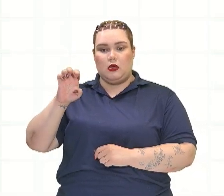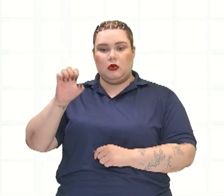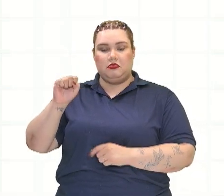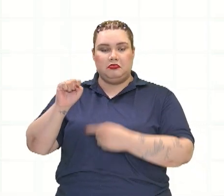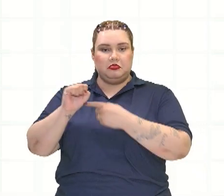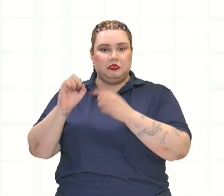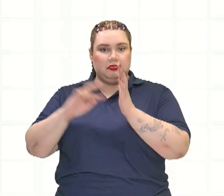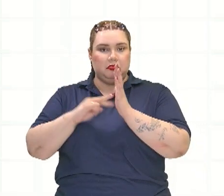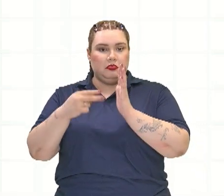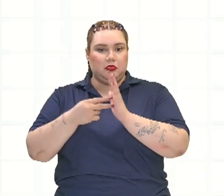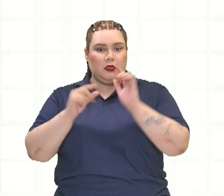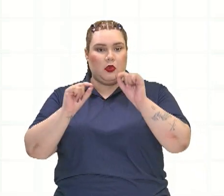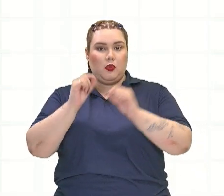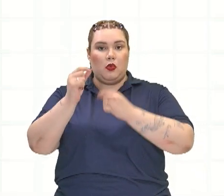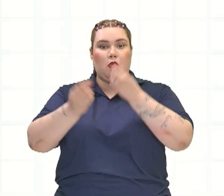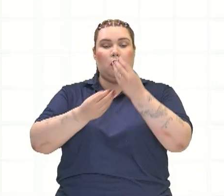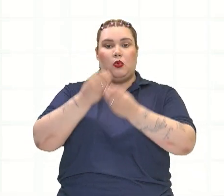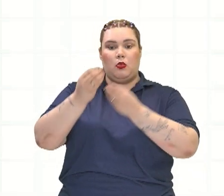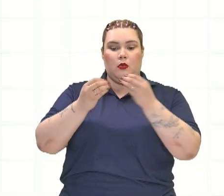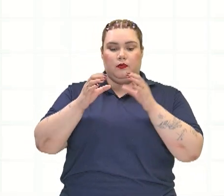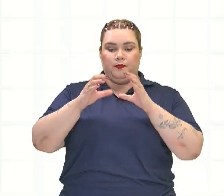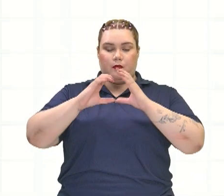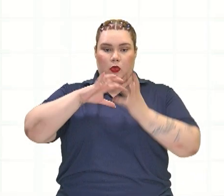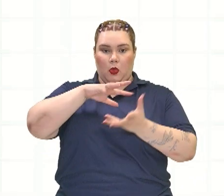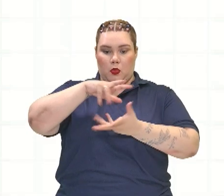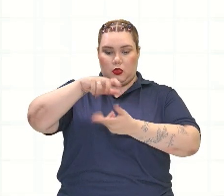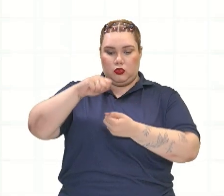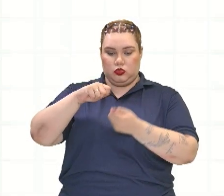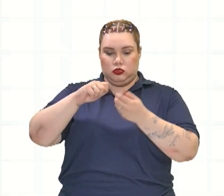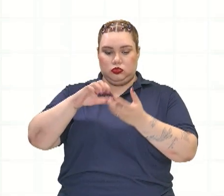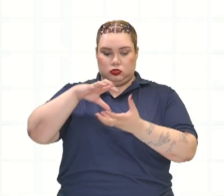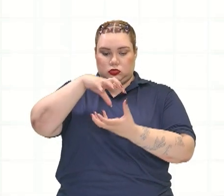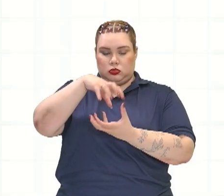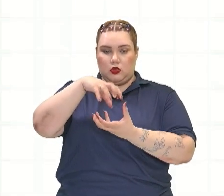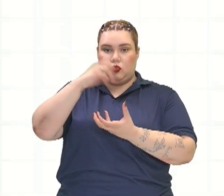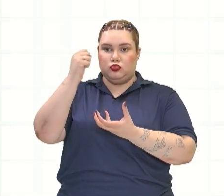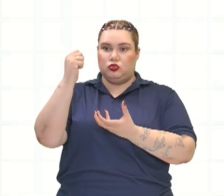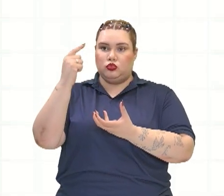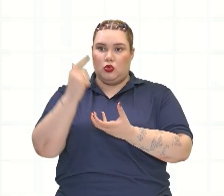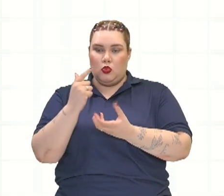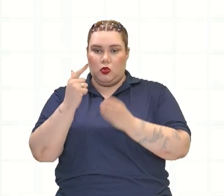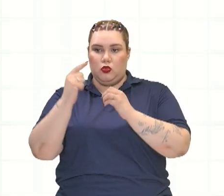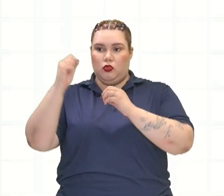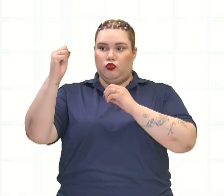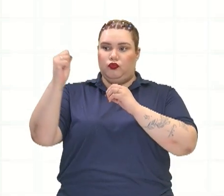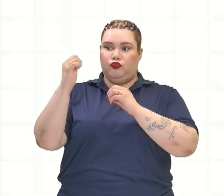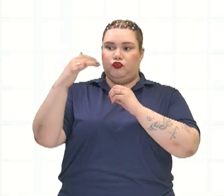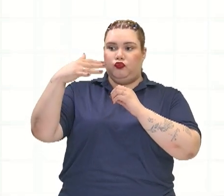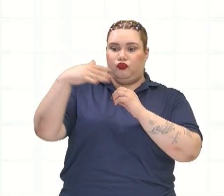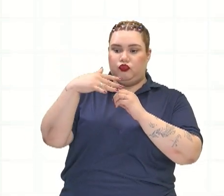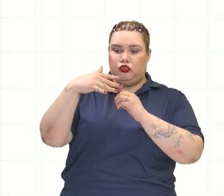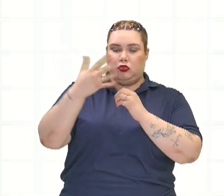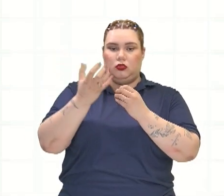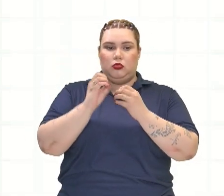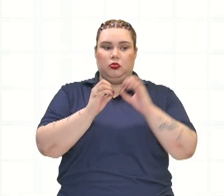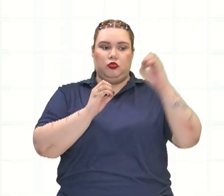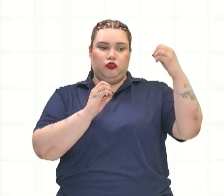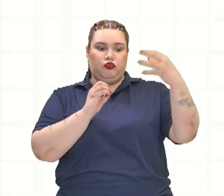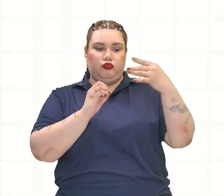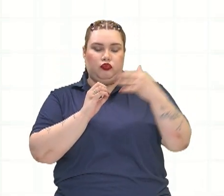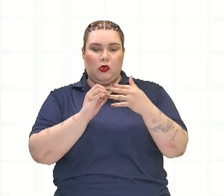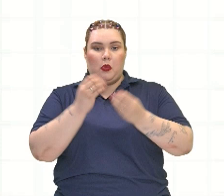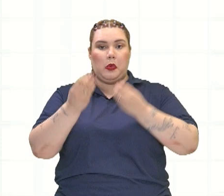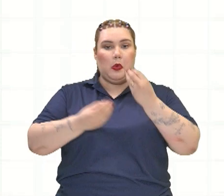maneira como esses raios solares são recebidos em determinado lugar do planeta